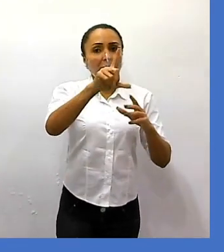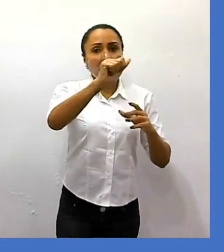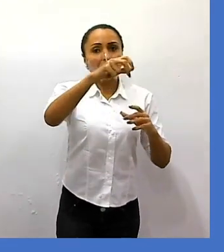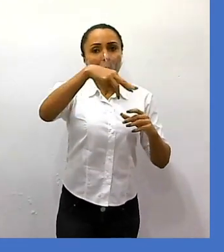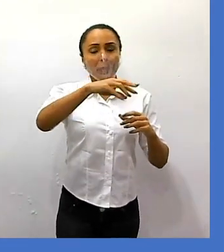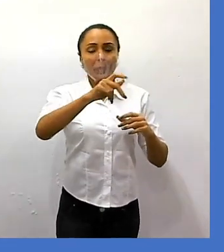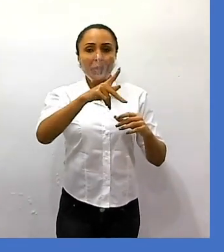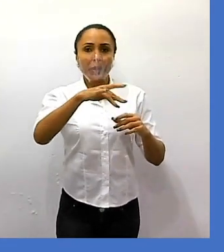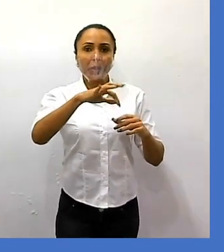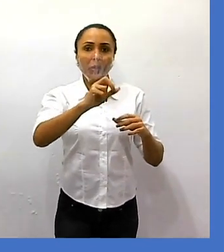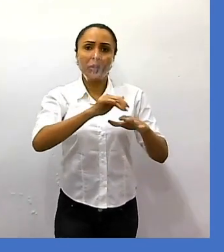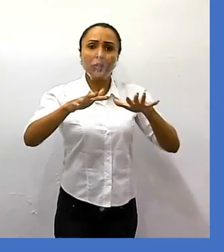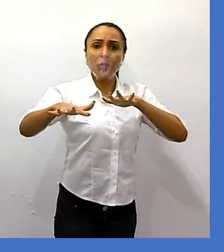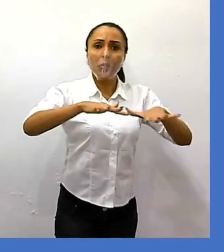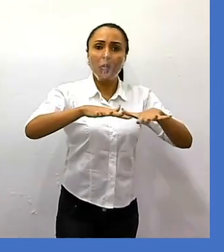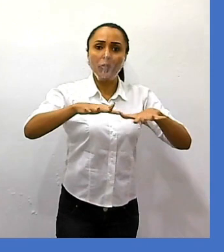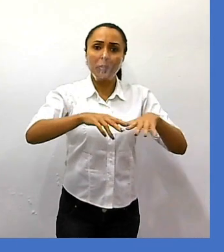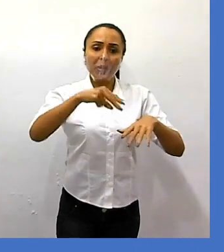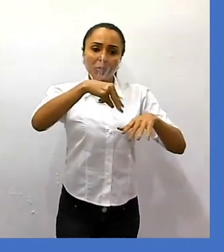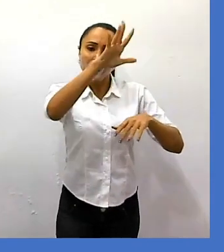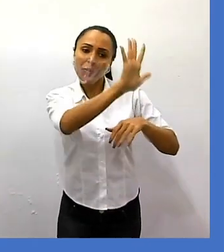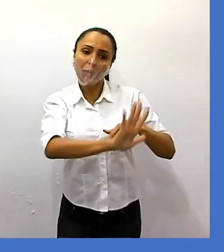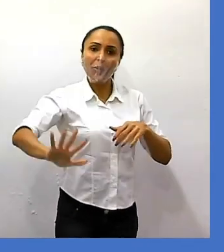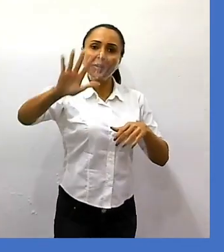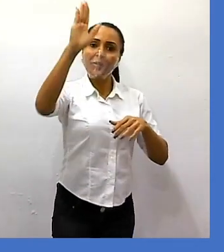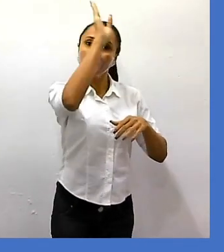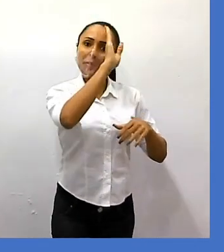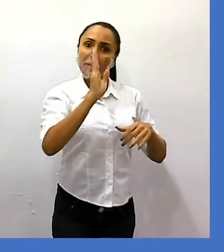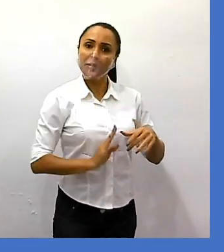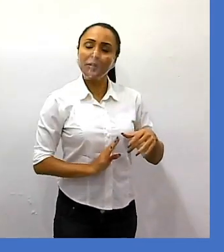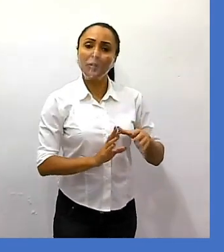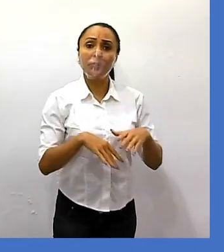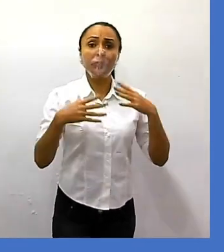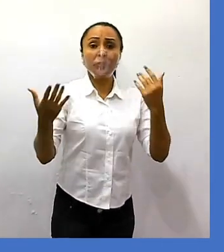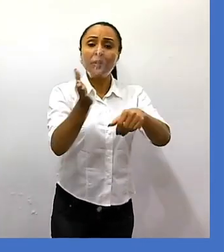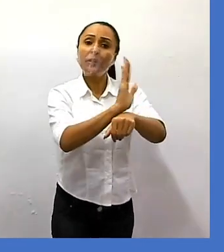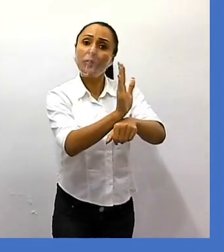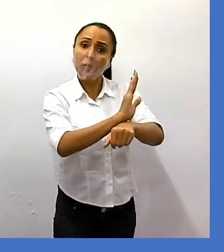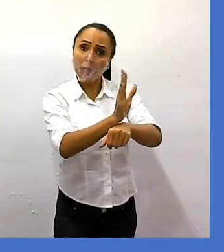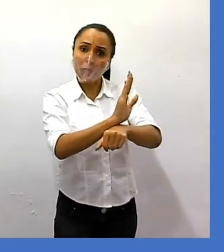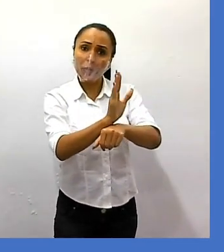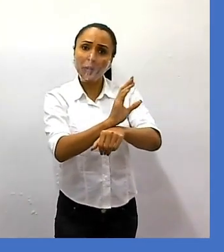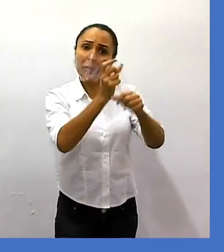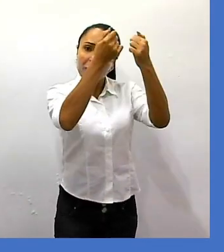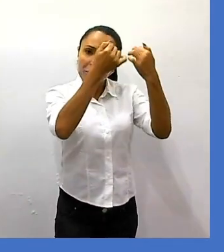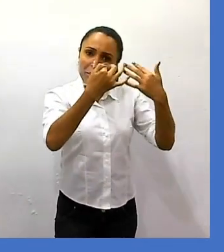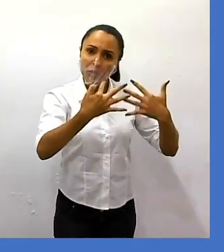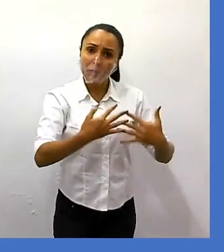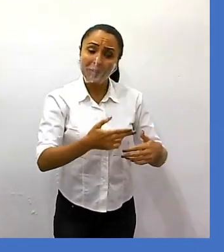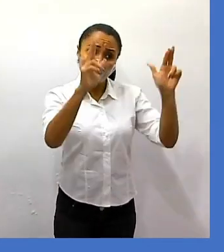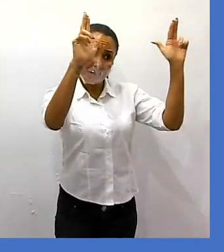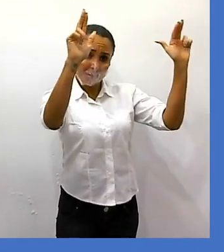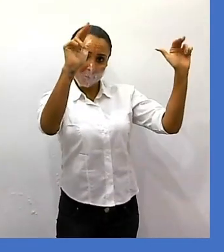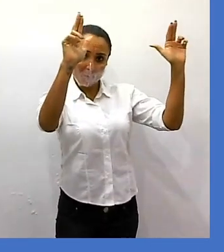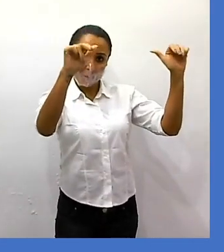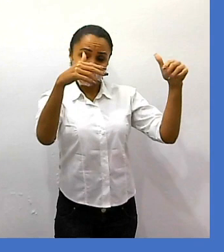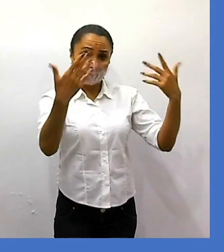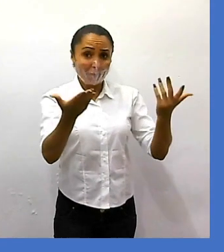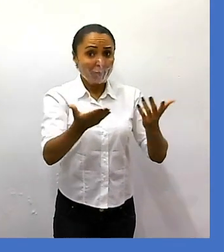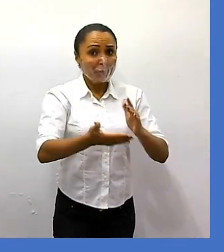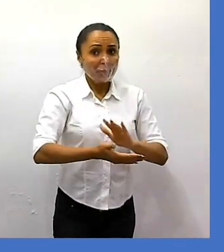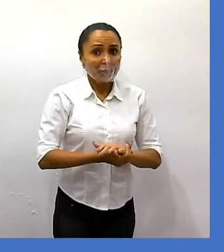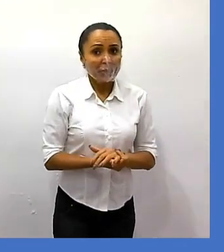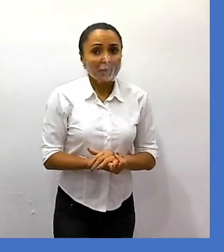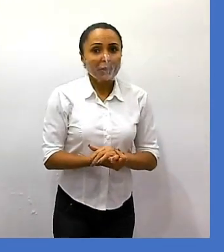movimento dos cangaceiros no Nordeste do Brasil. Então, esse filme trabalhava exatamente com essa temática